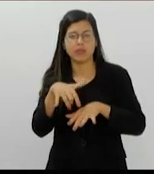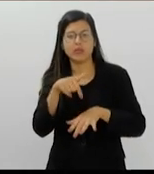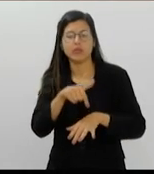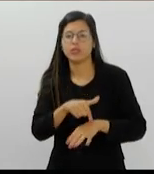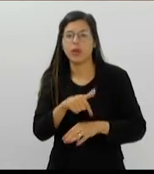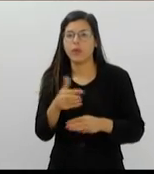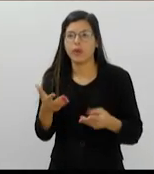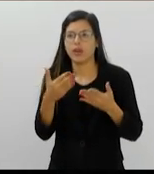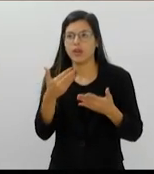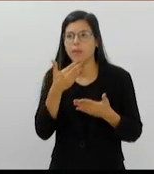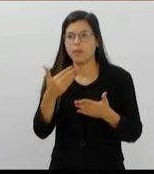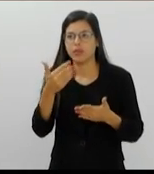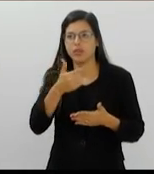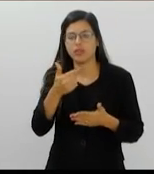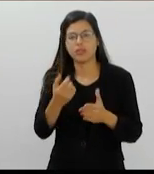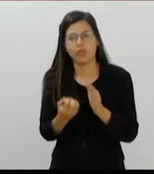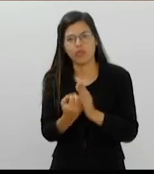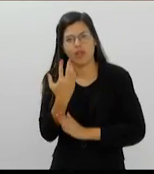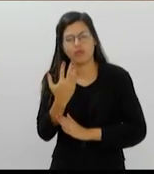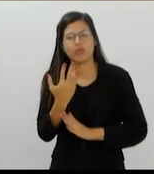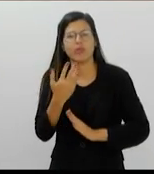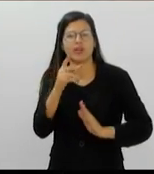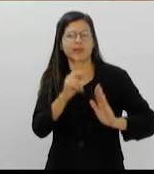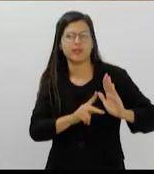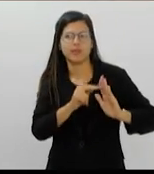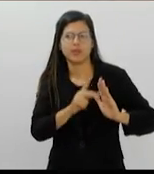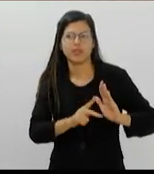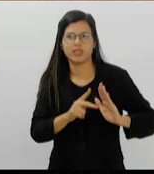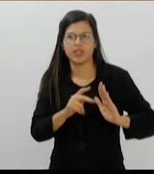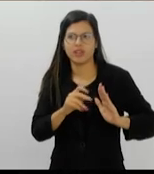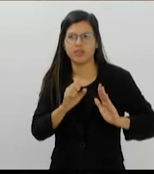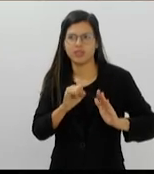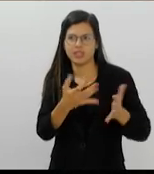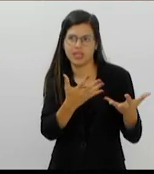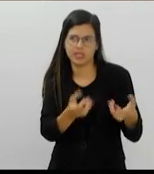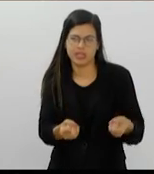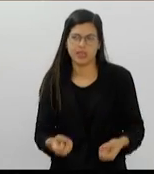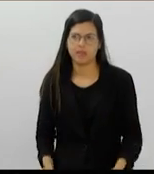do projeto, se fosse possível. Obrigada, presidente. O quê?